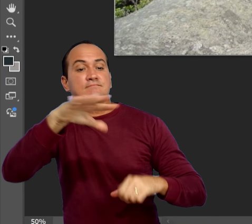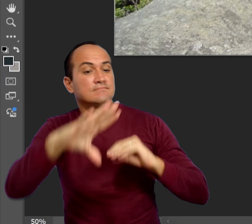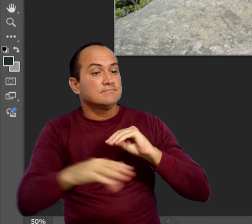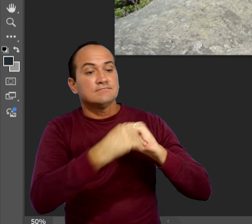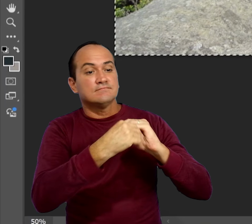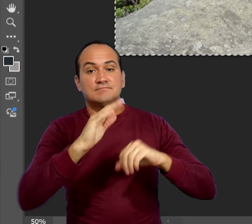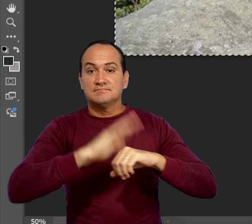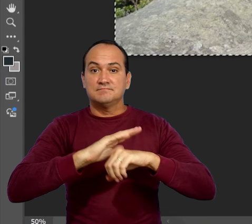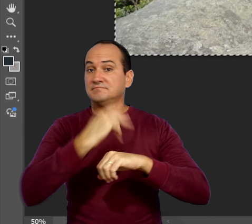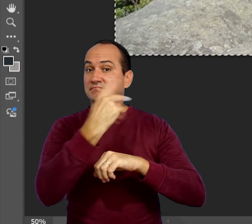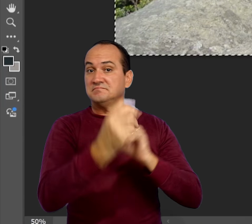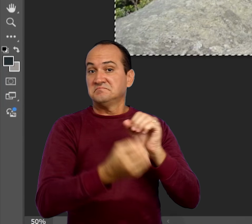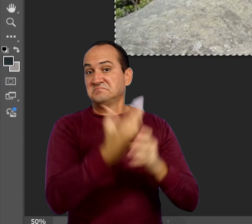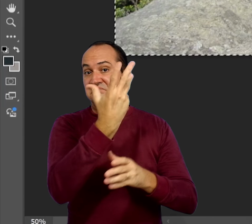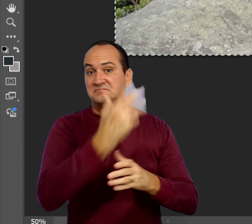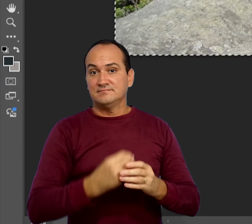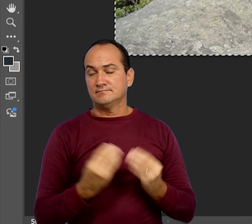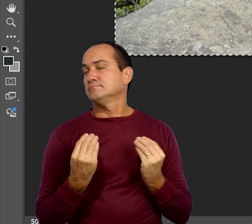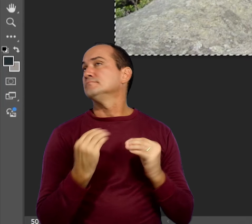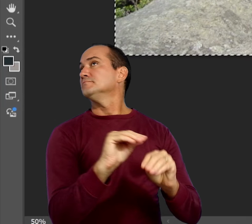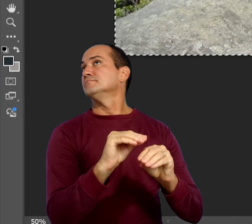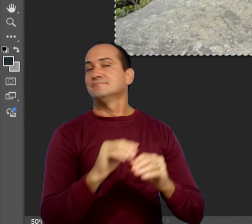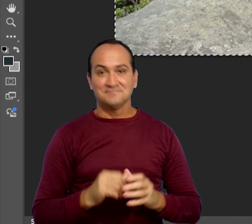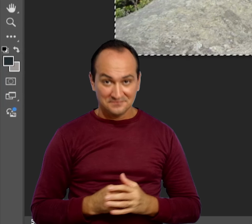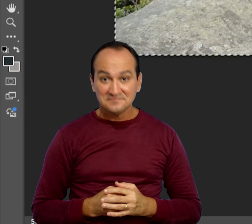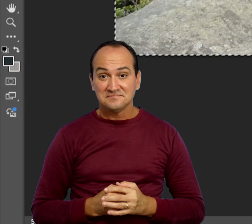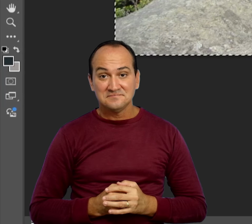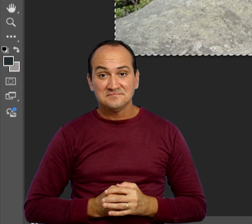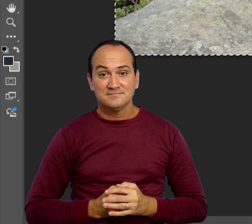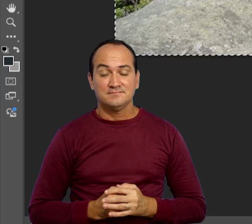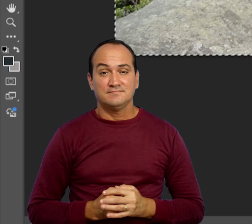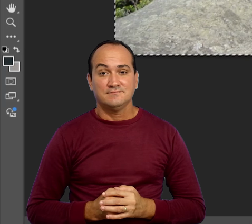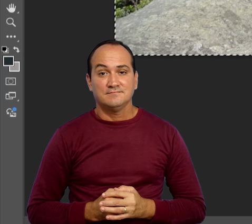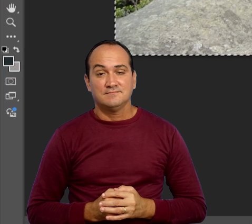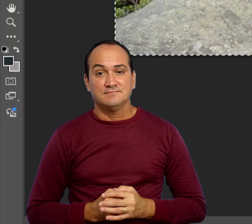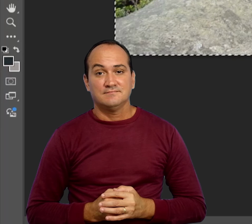aqui nessa área, tá? Então eu vou colocar aqui vegetação,